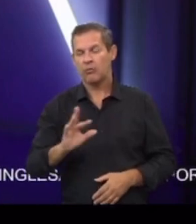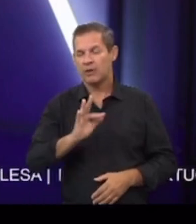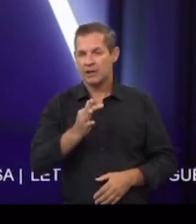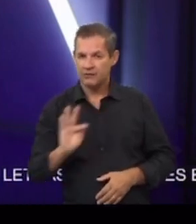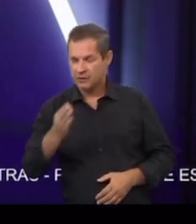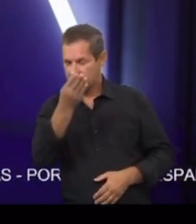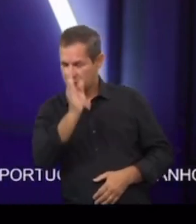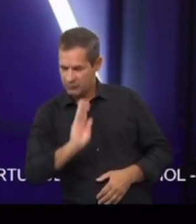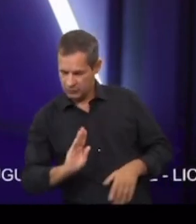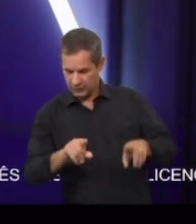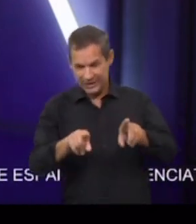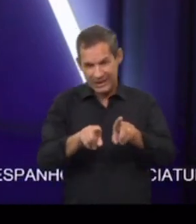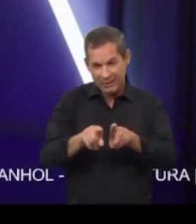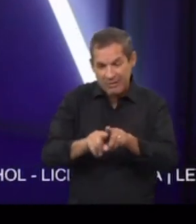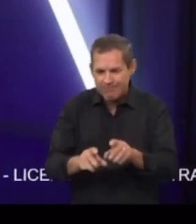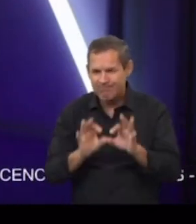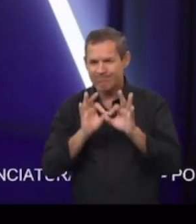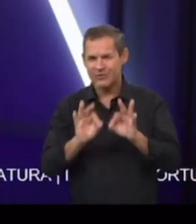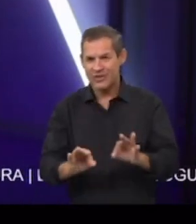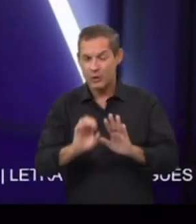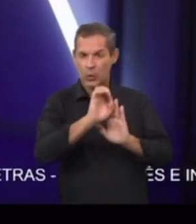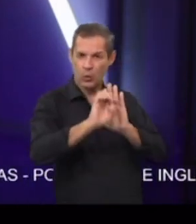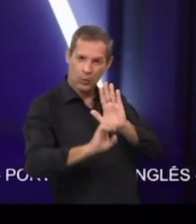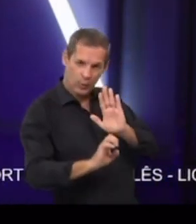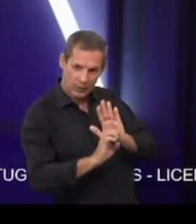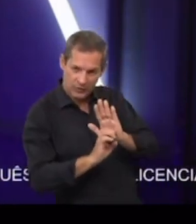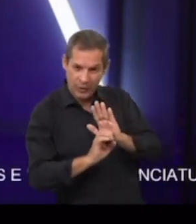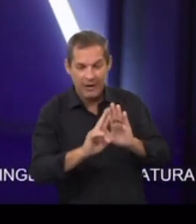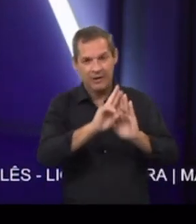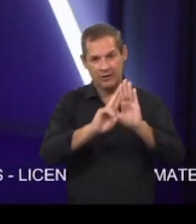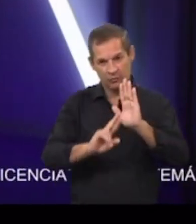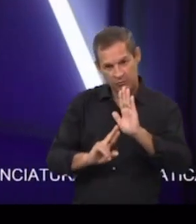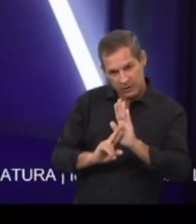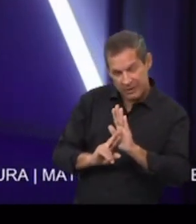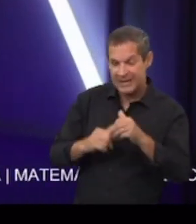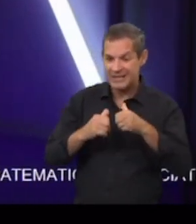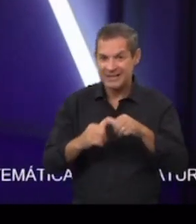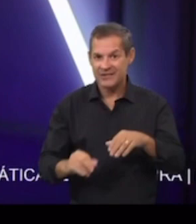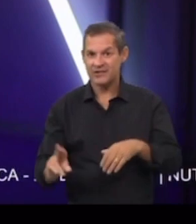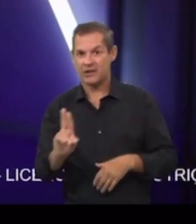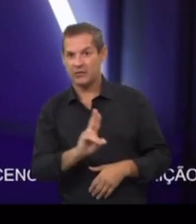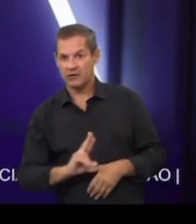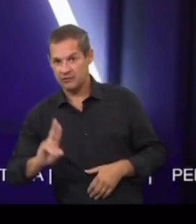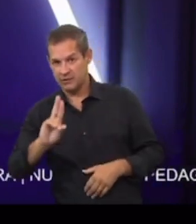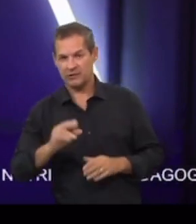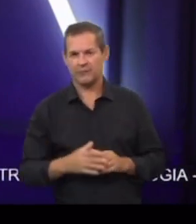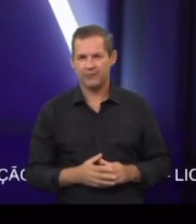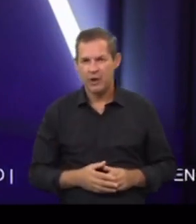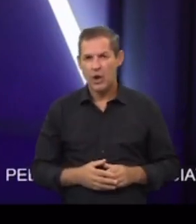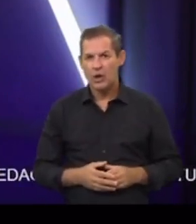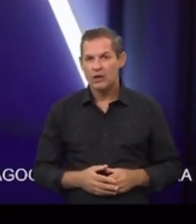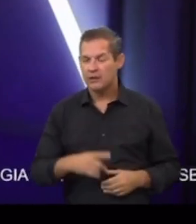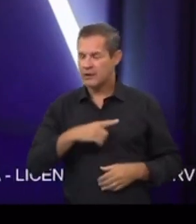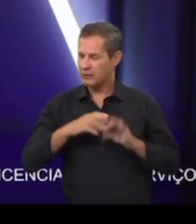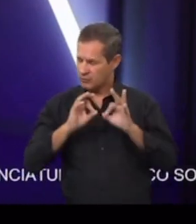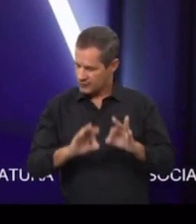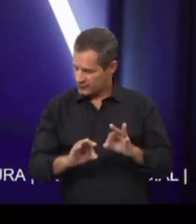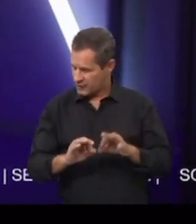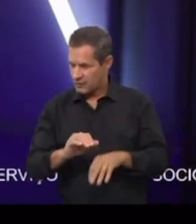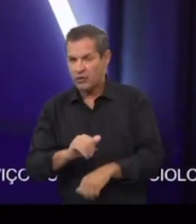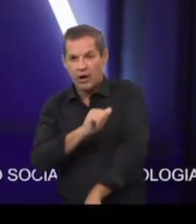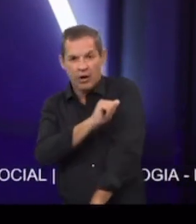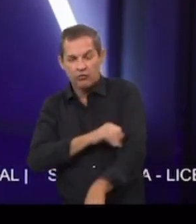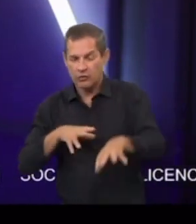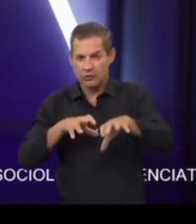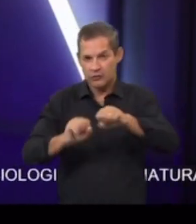Federativa do Brasil e de acordo com o Estatuto e Regimento desta Universidade, confiro aos